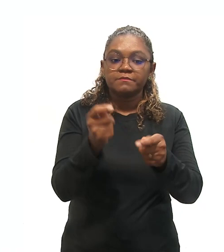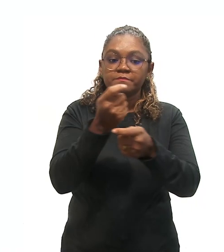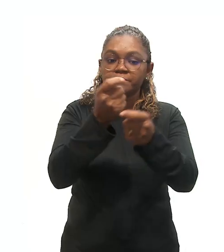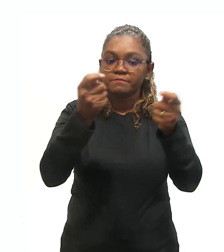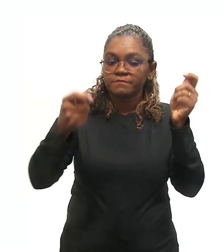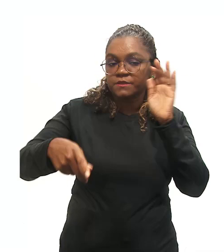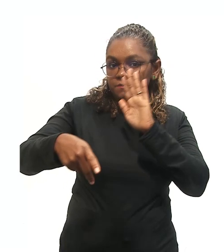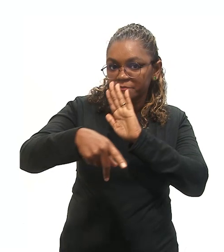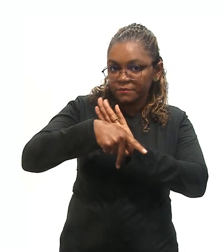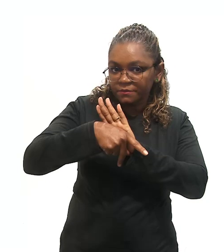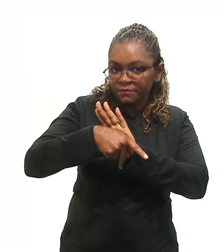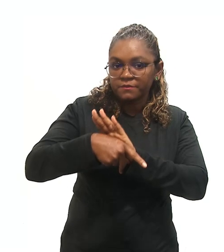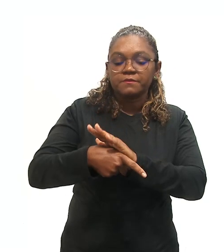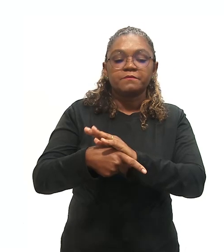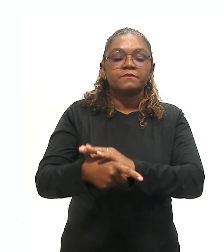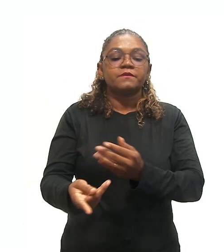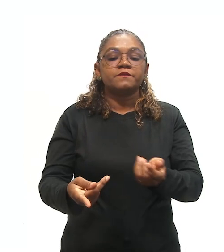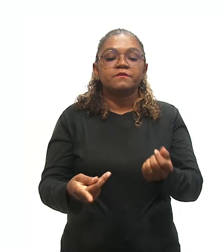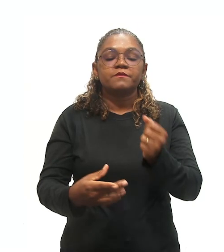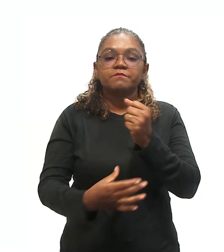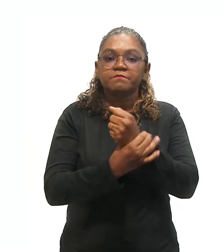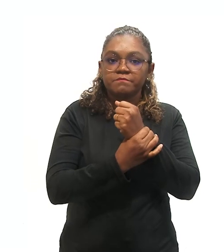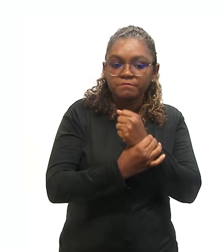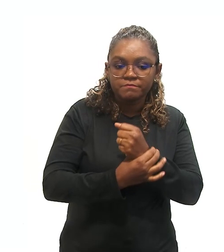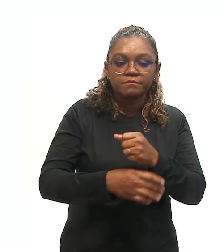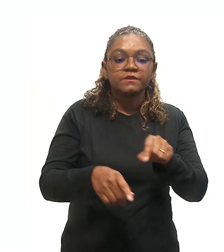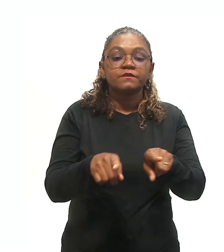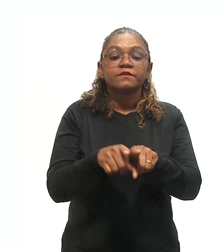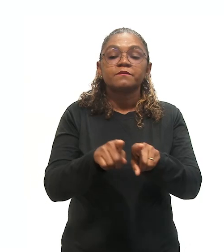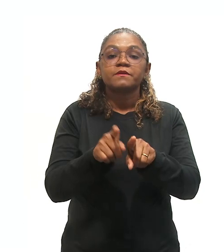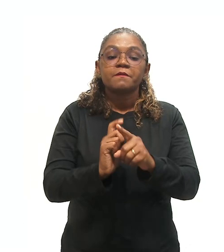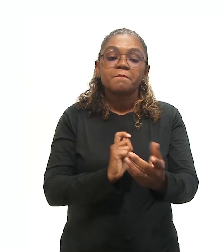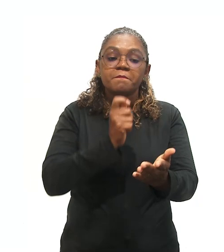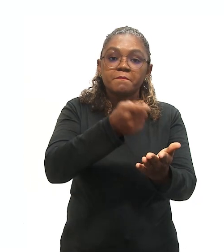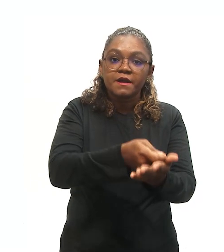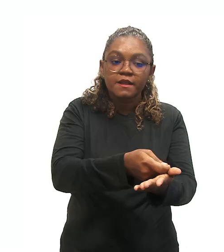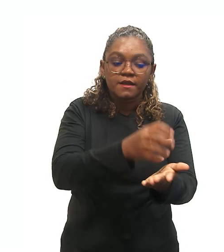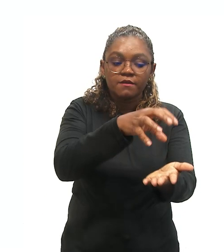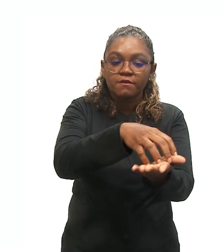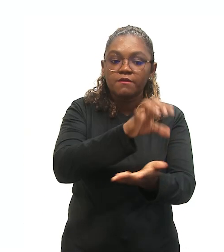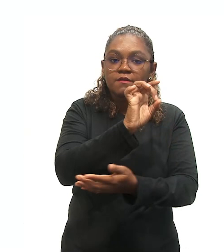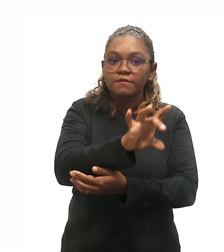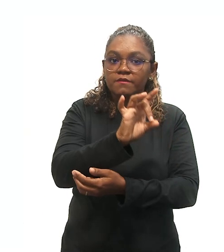previdenciárias, demonstrativos dos restos a pagar por órgão,